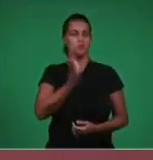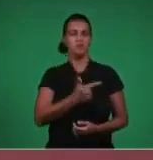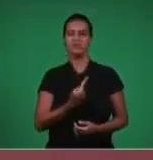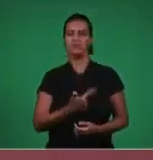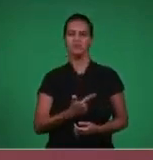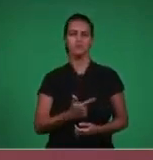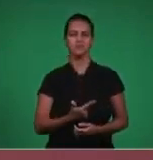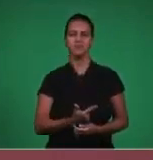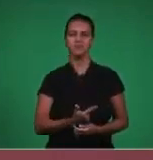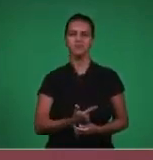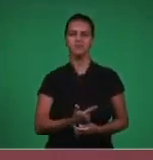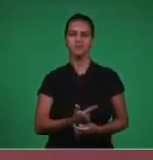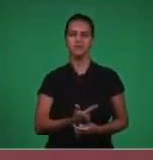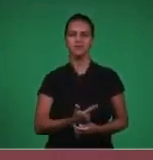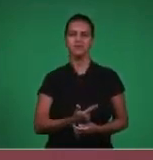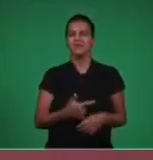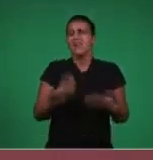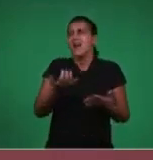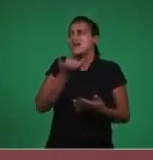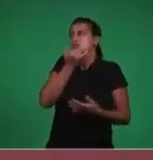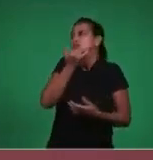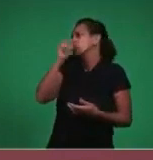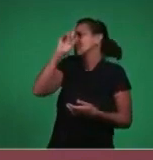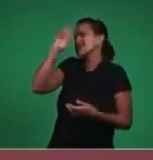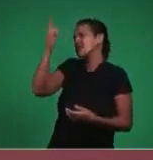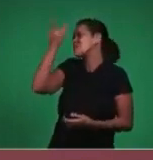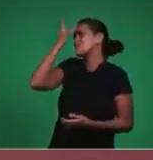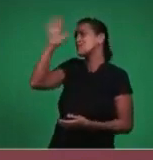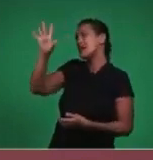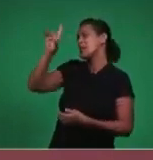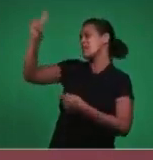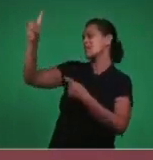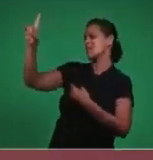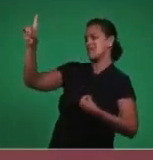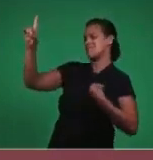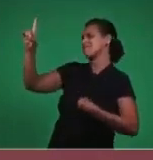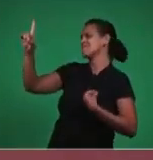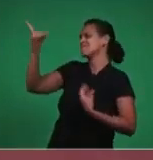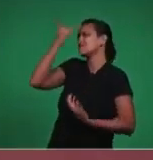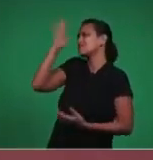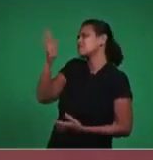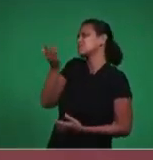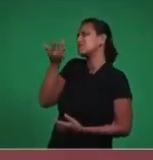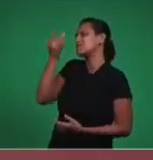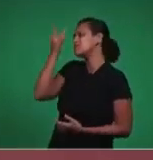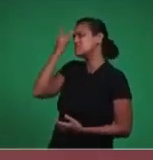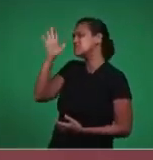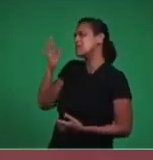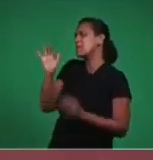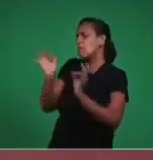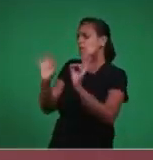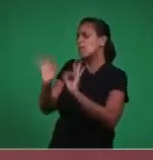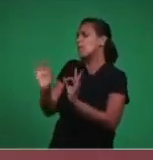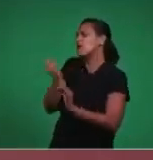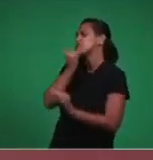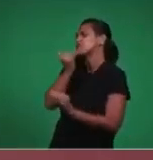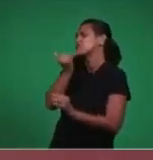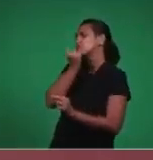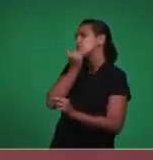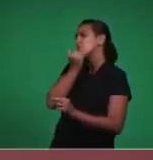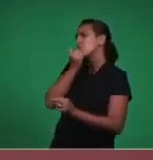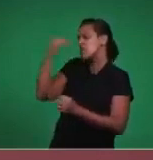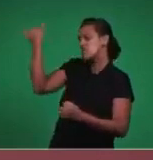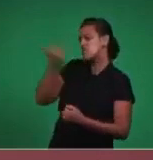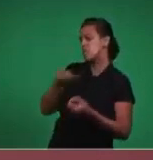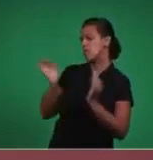dizer: Senhor, eu não sabia da sua existência. Senhor, eu não ouvi a tua palavra. Eu não vi o Senhor se